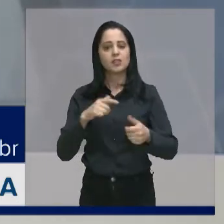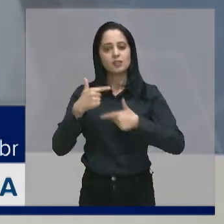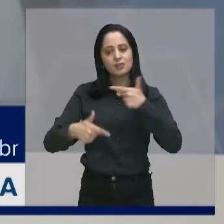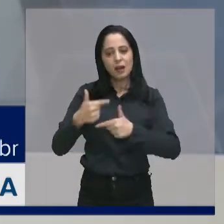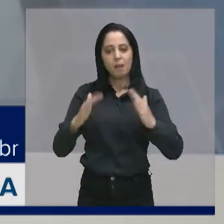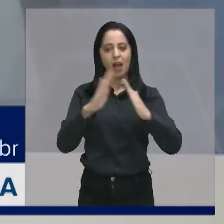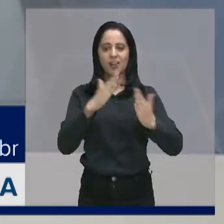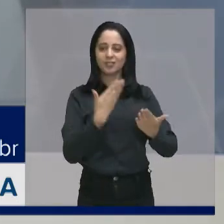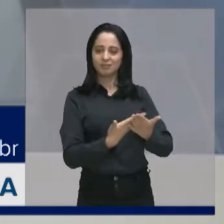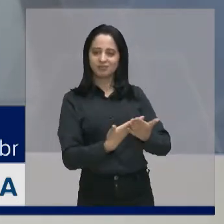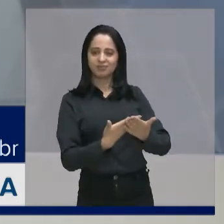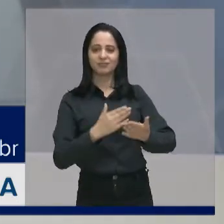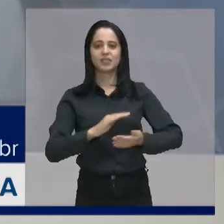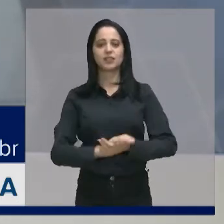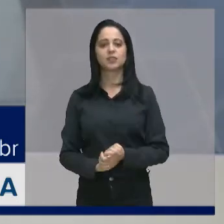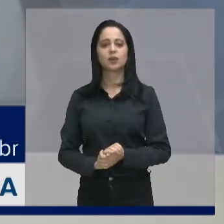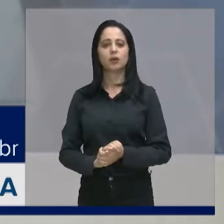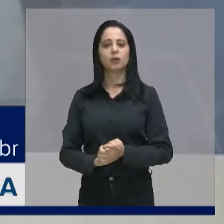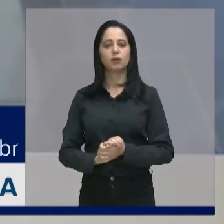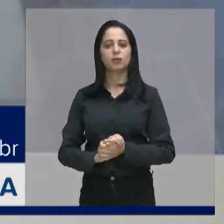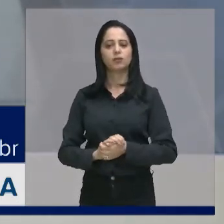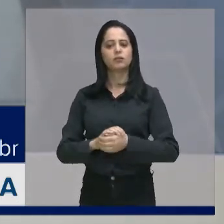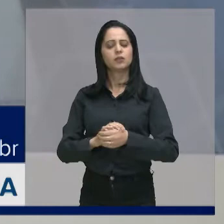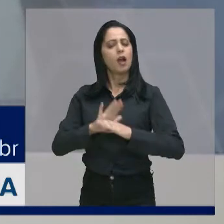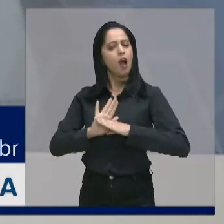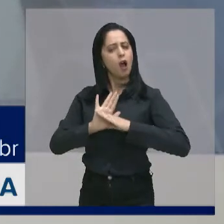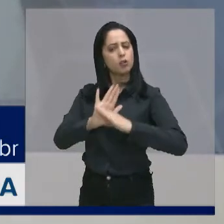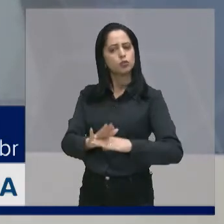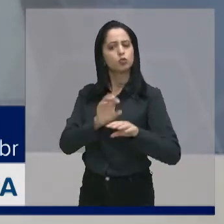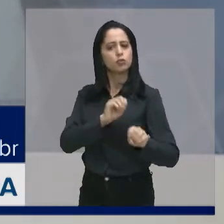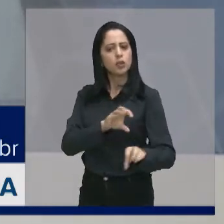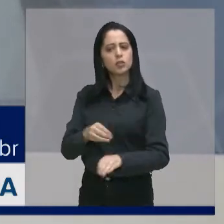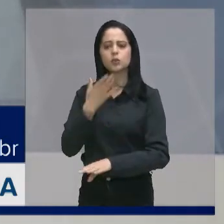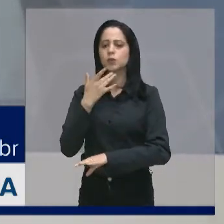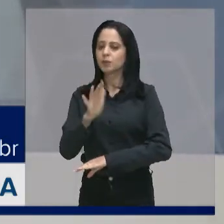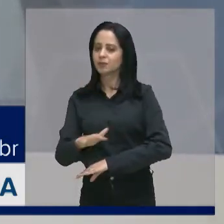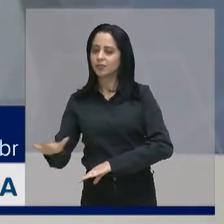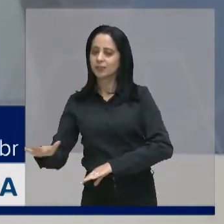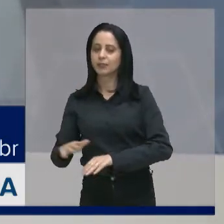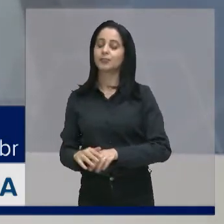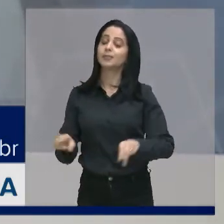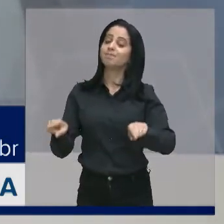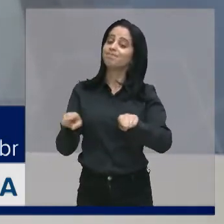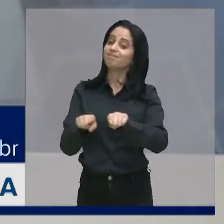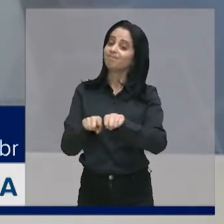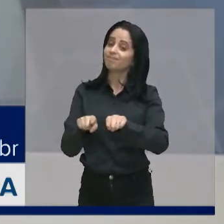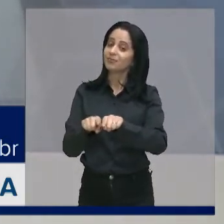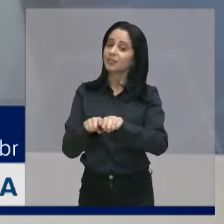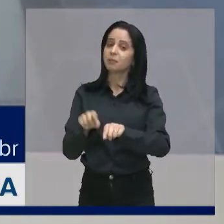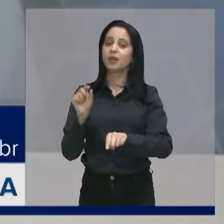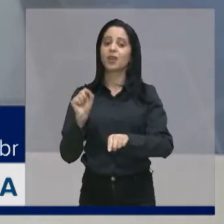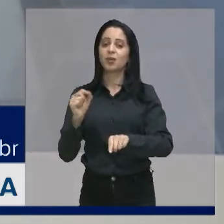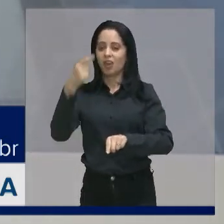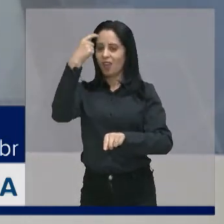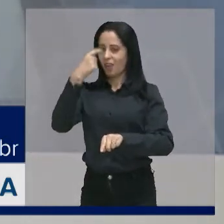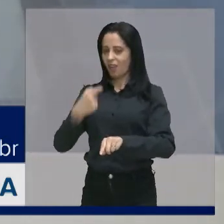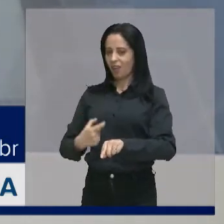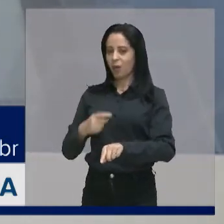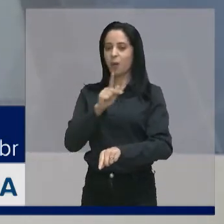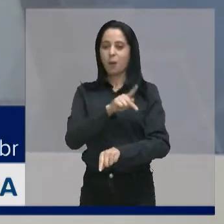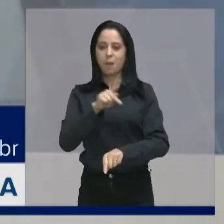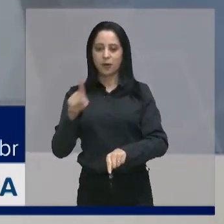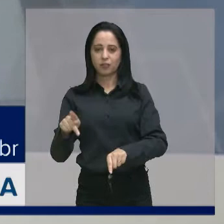indiretamente, auxiliam, educam, ensinam as crianças. Porém, como profissional da área, eu